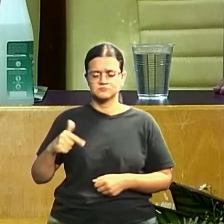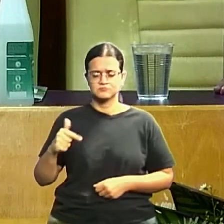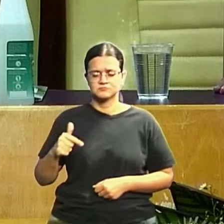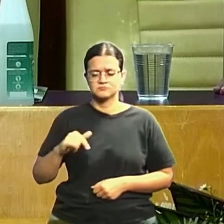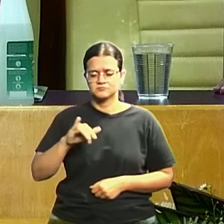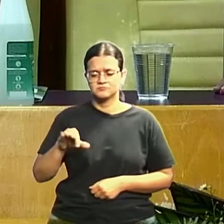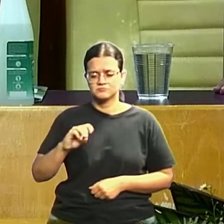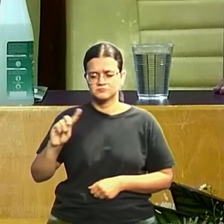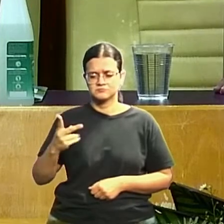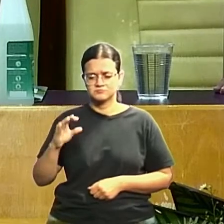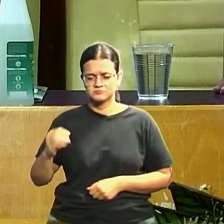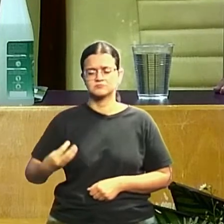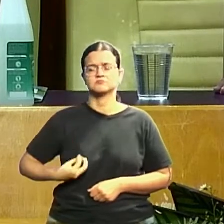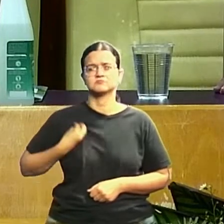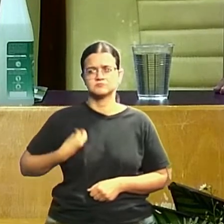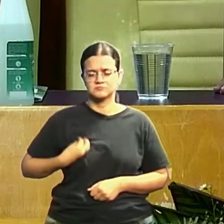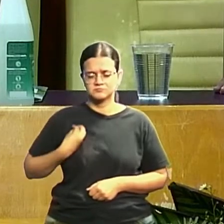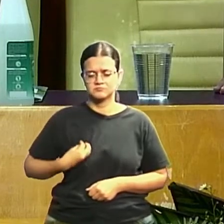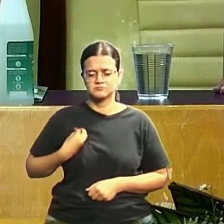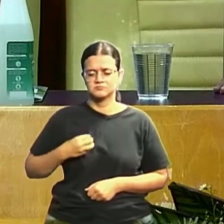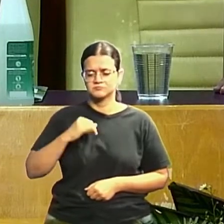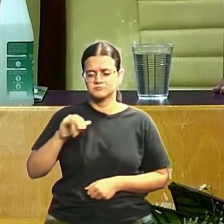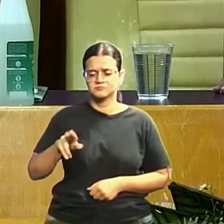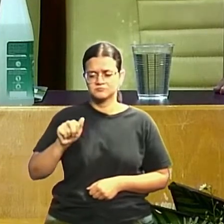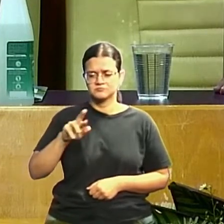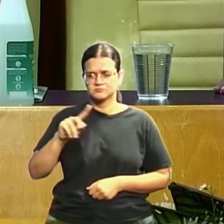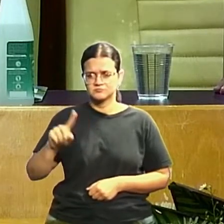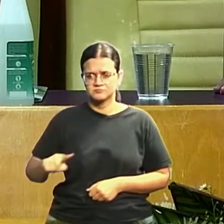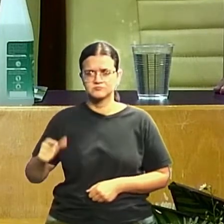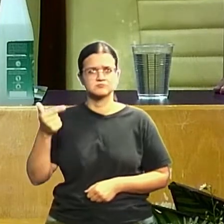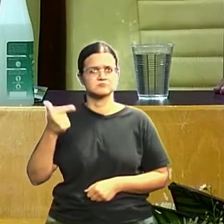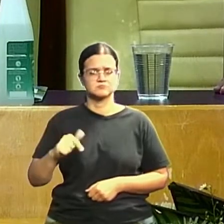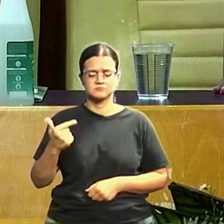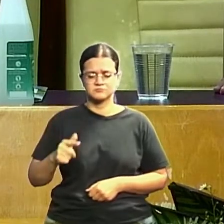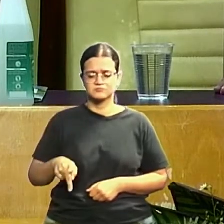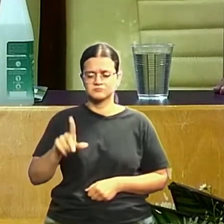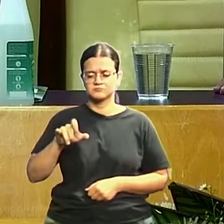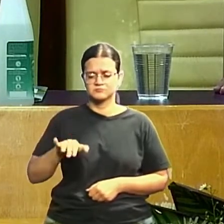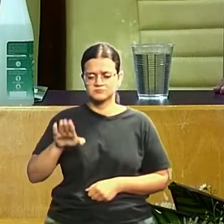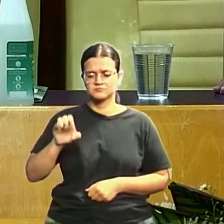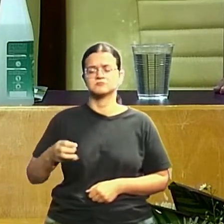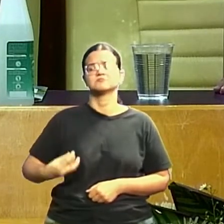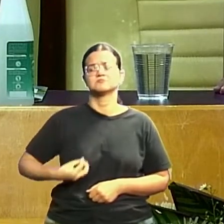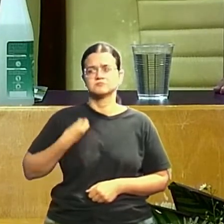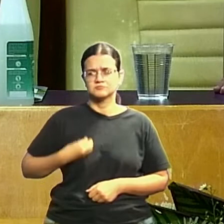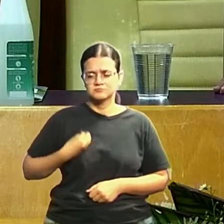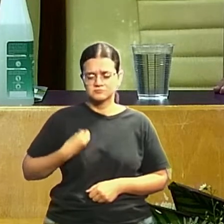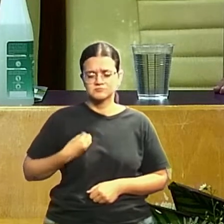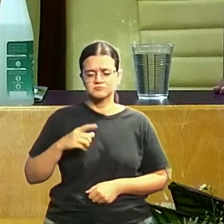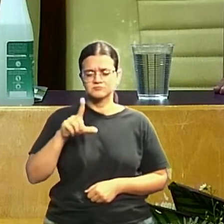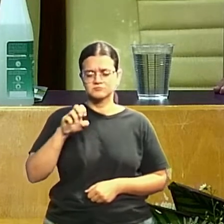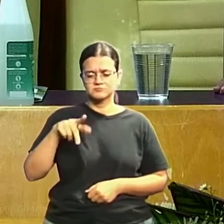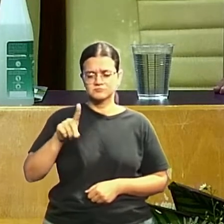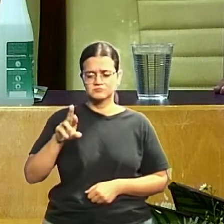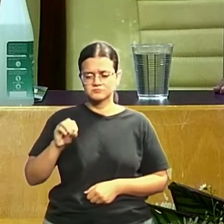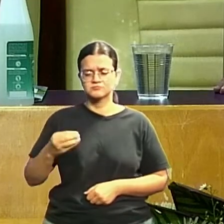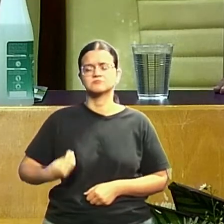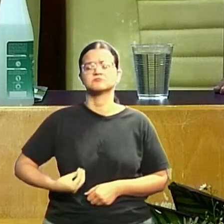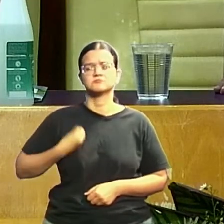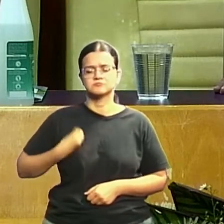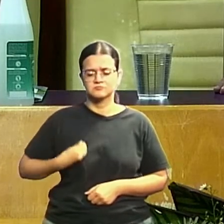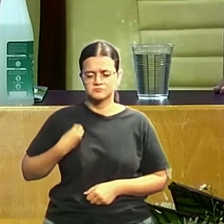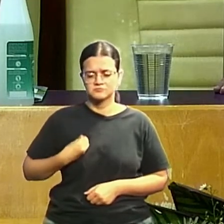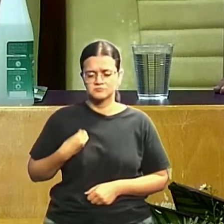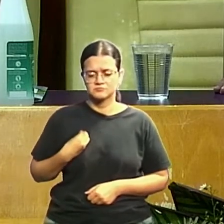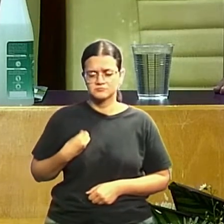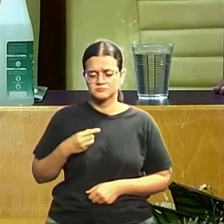ausente. Joãozinho Guimarães, presente. Juarez Lopes, ausente. Cleibe Moraes, presente. Leandro Sena,